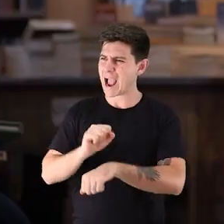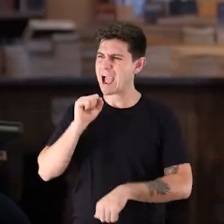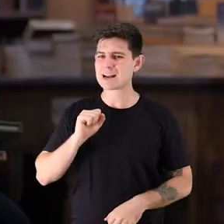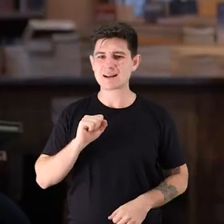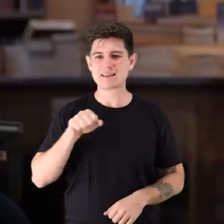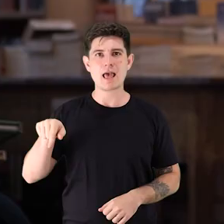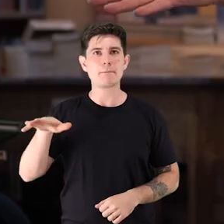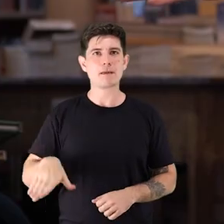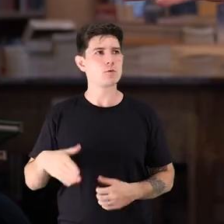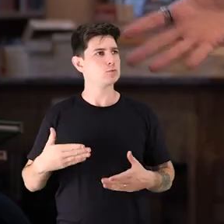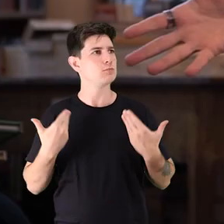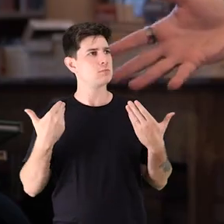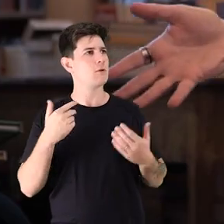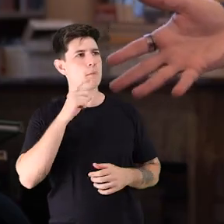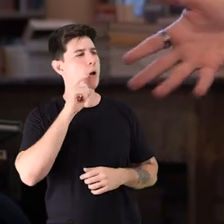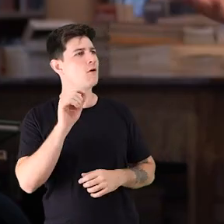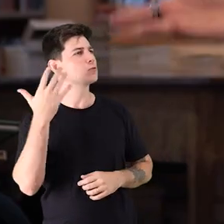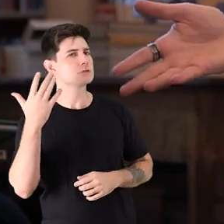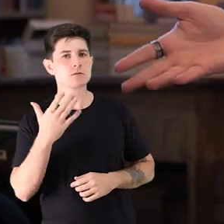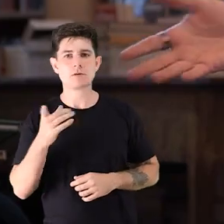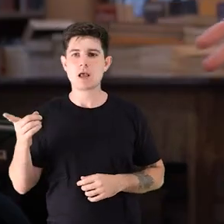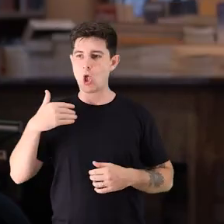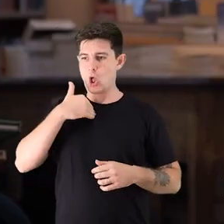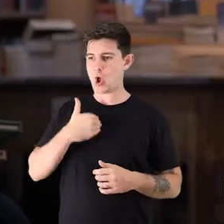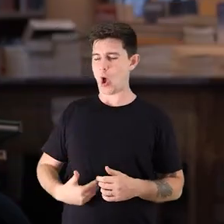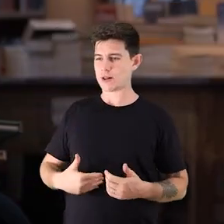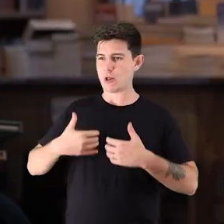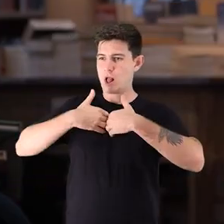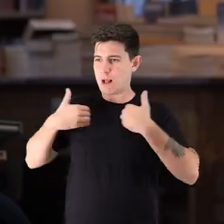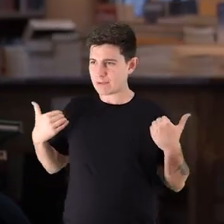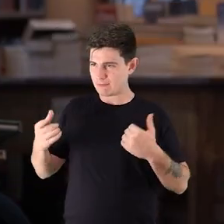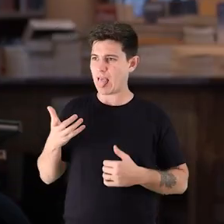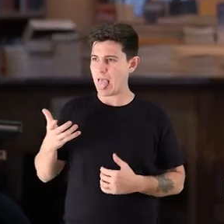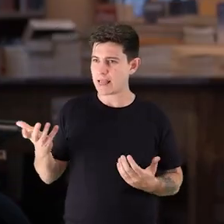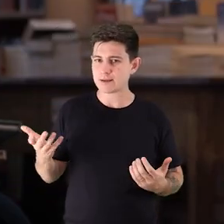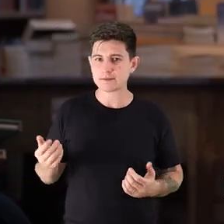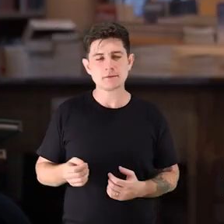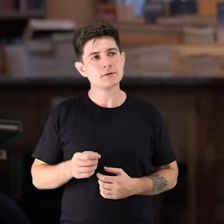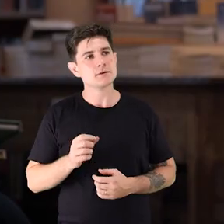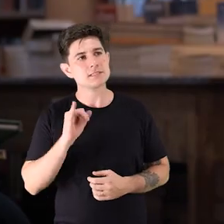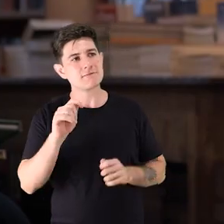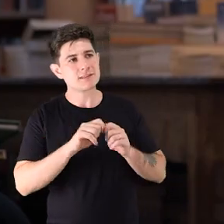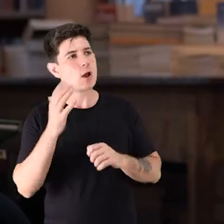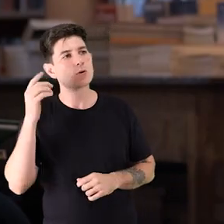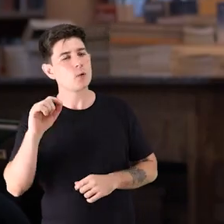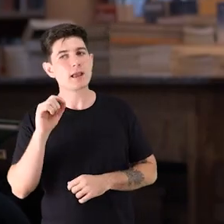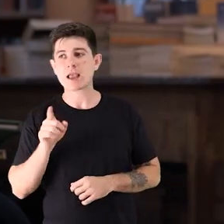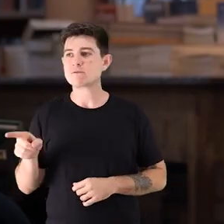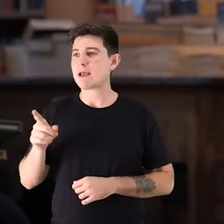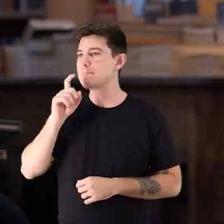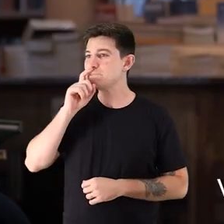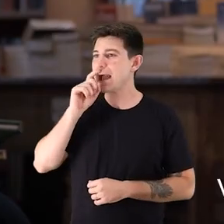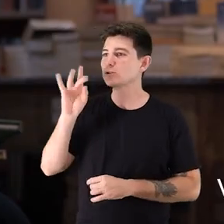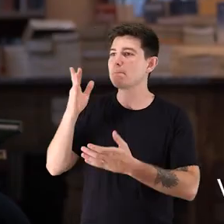um grito, para! A pequenininha ficou assustada, que foi, pai? Falei, você quer rasgar o seu pai pela metade? Ela olhou pra mim, e o que ia